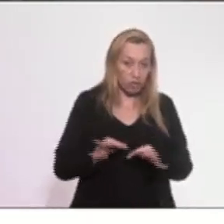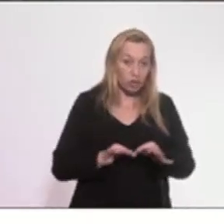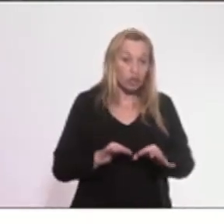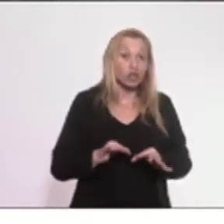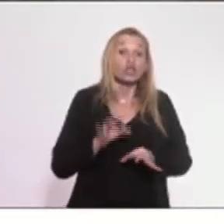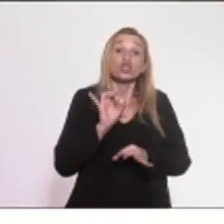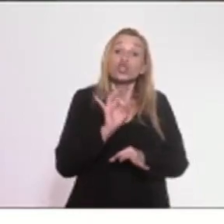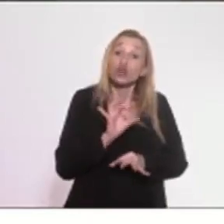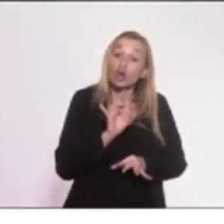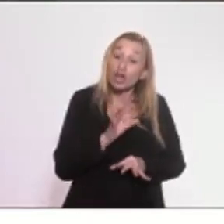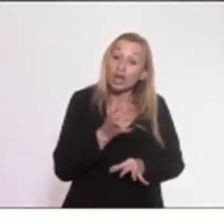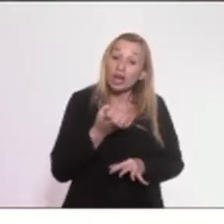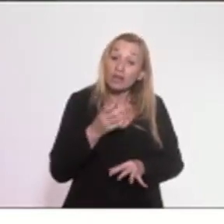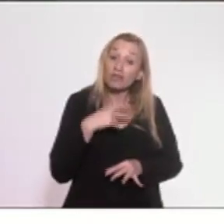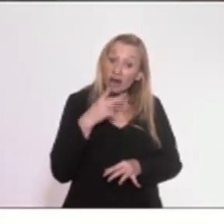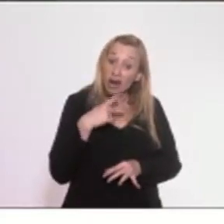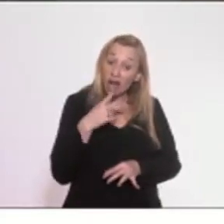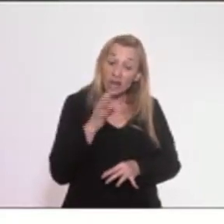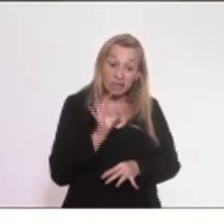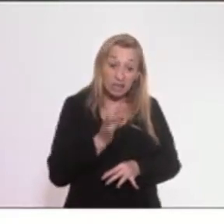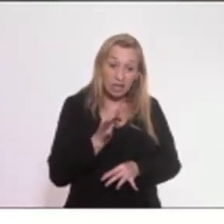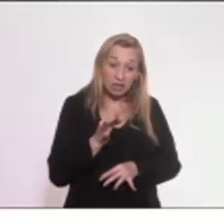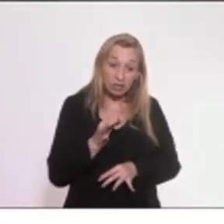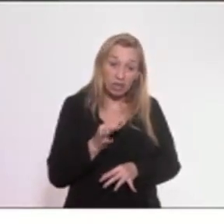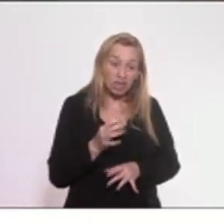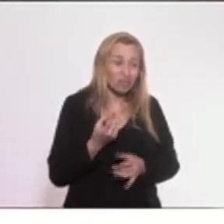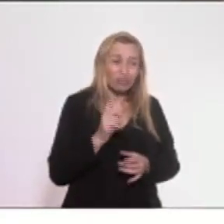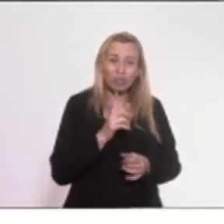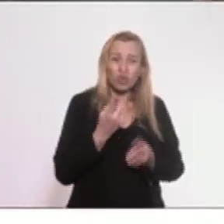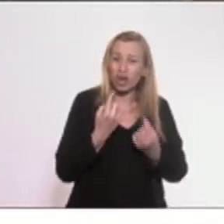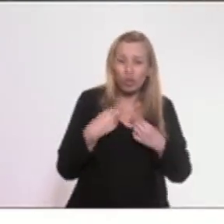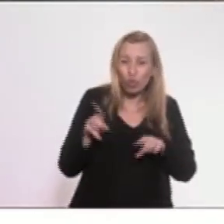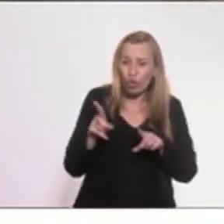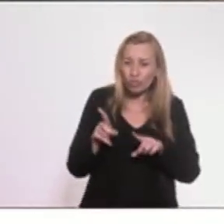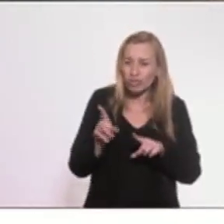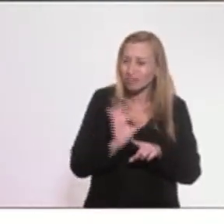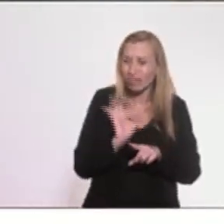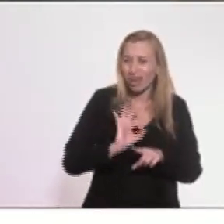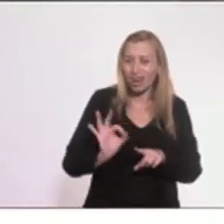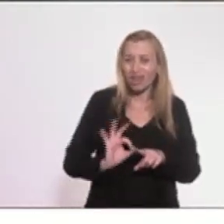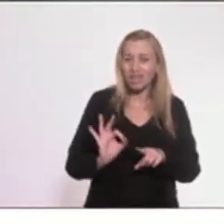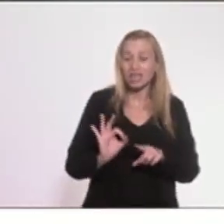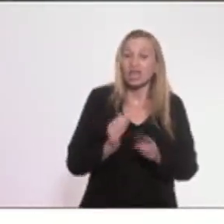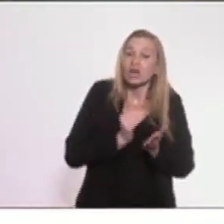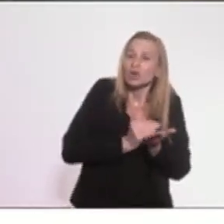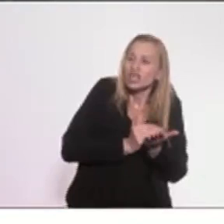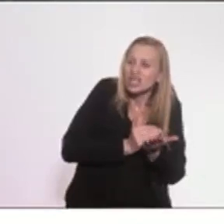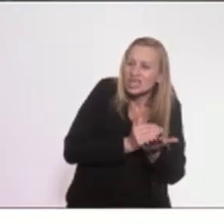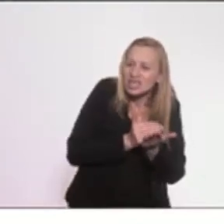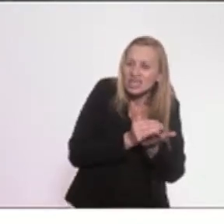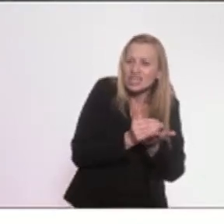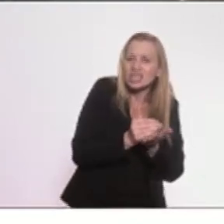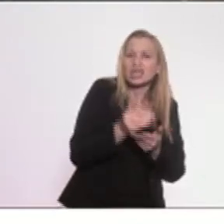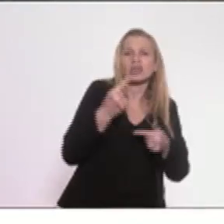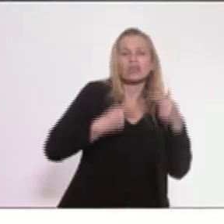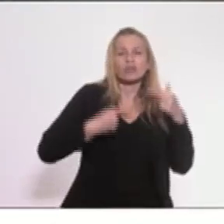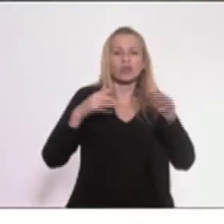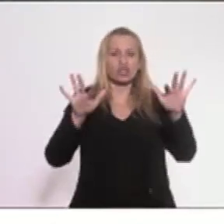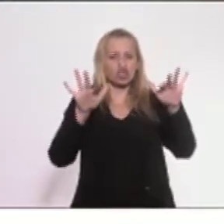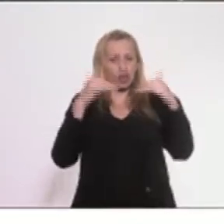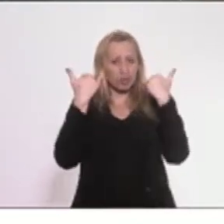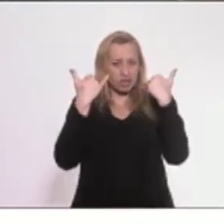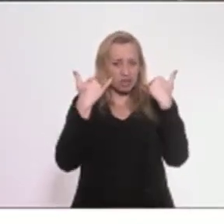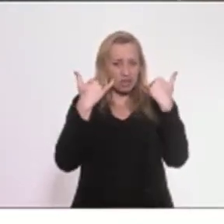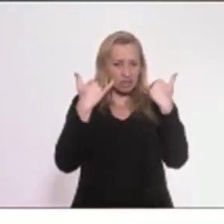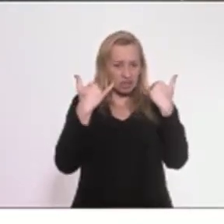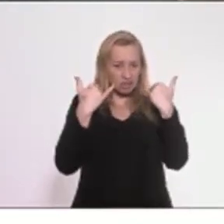Só quero que deixar claro que aqui não há uma posição... Eu iniciei o meu debate chamando atenção para isso.